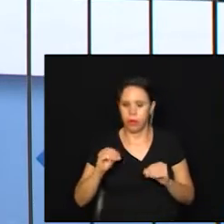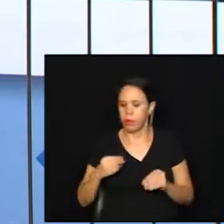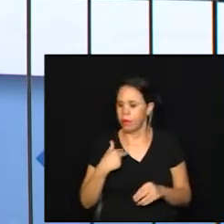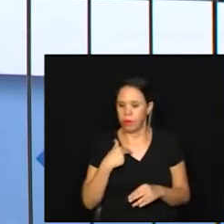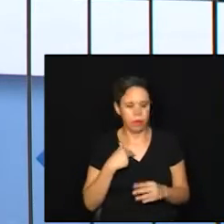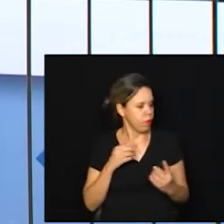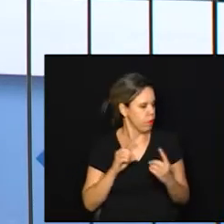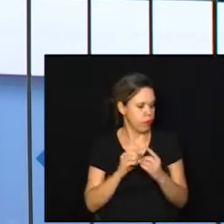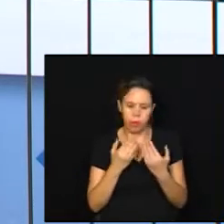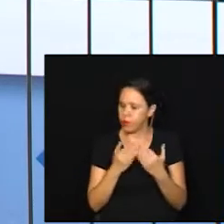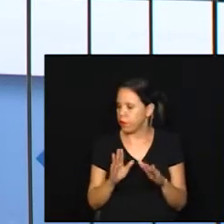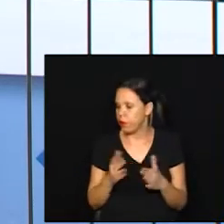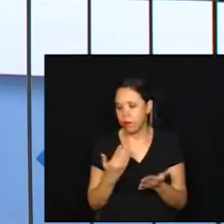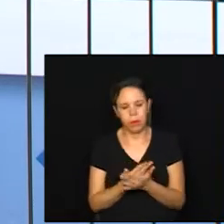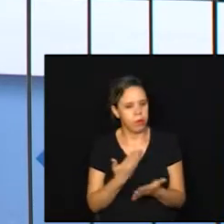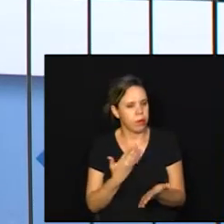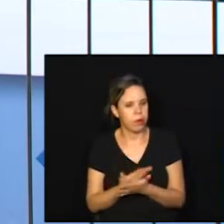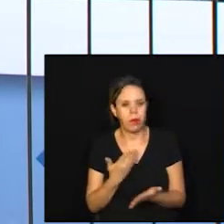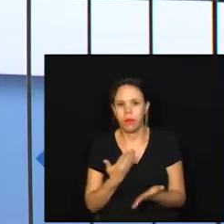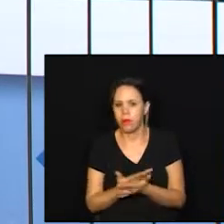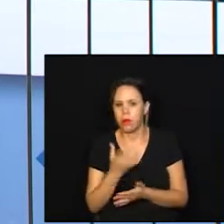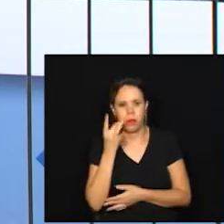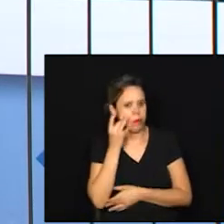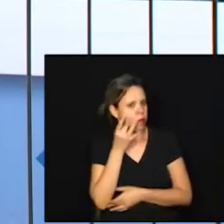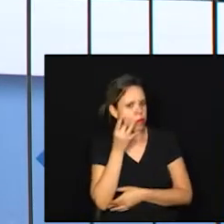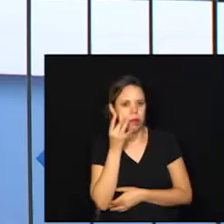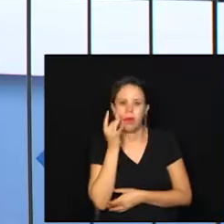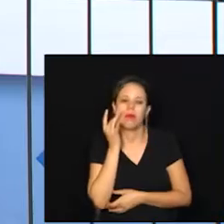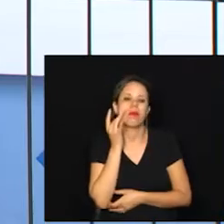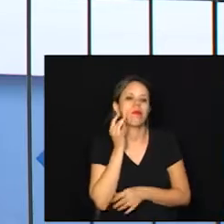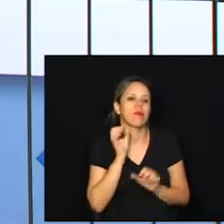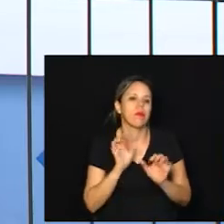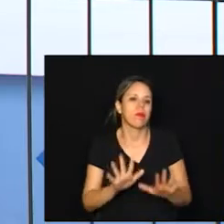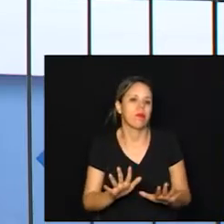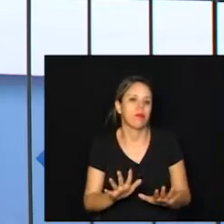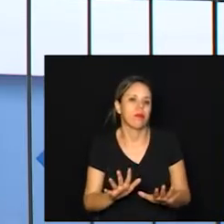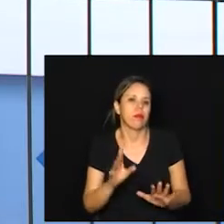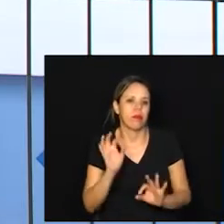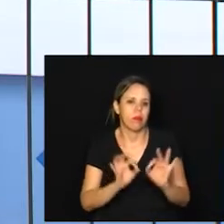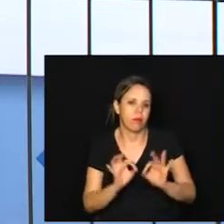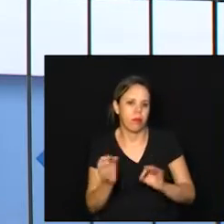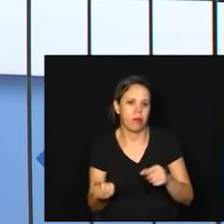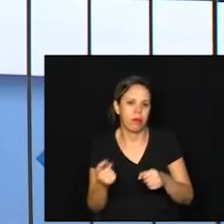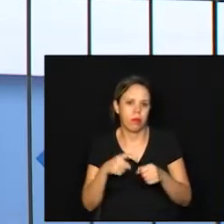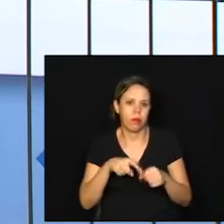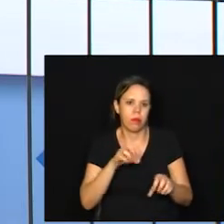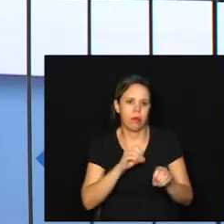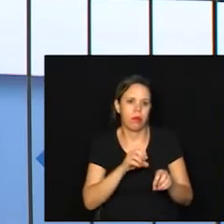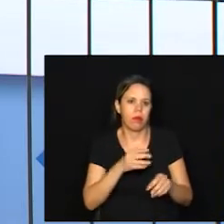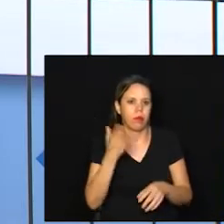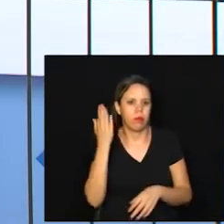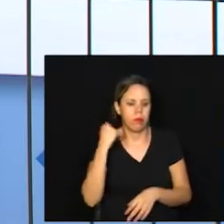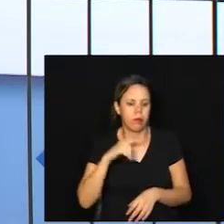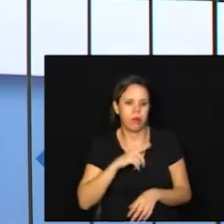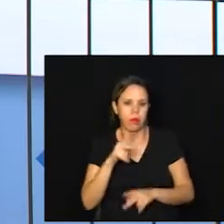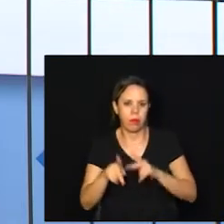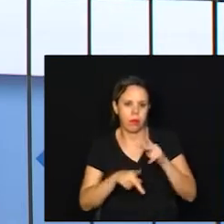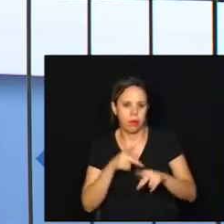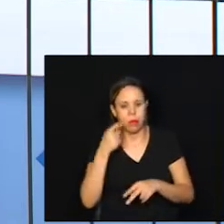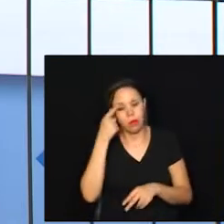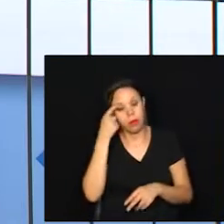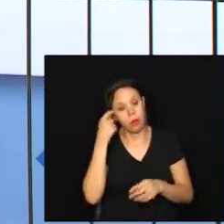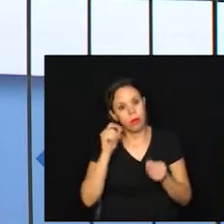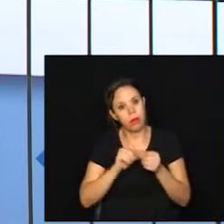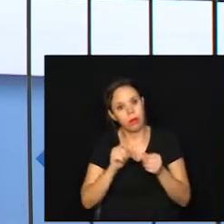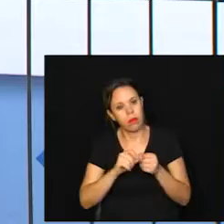não poderão mais ter aulas presenciais, apesar daquele plano de volta de educação. A gente sabe que tem um pessoal que faz